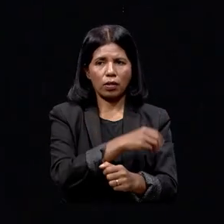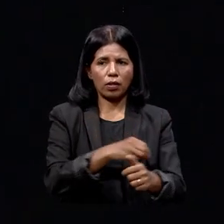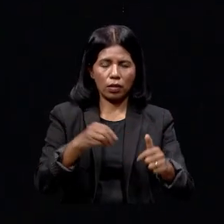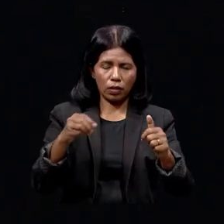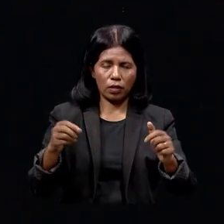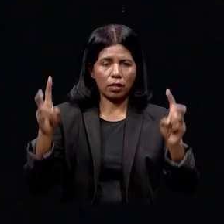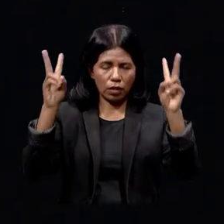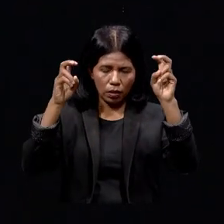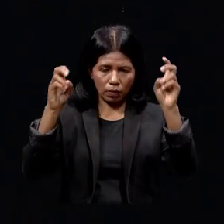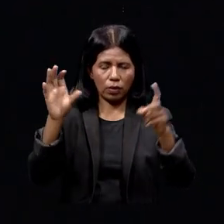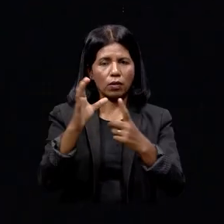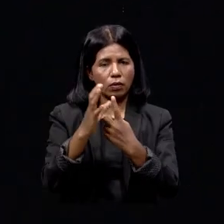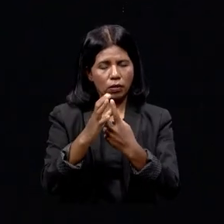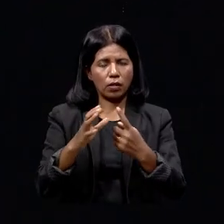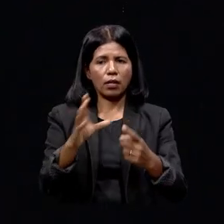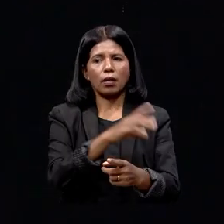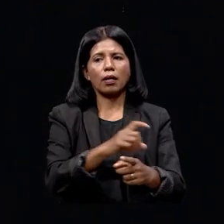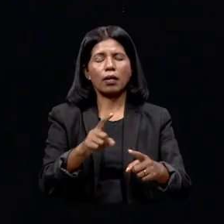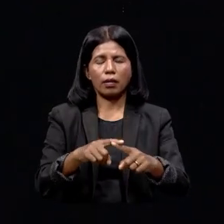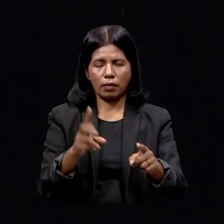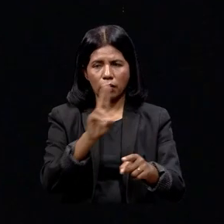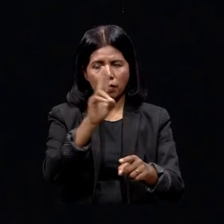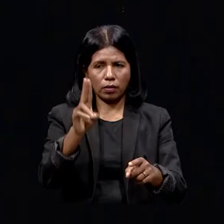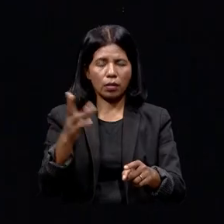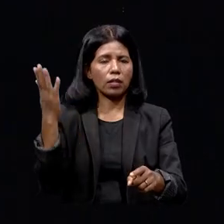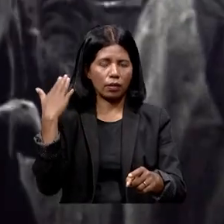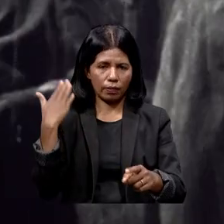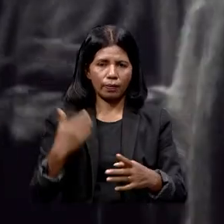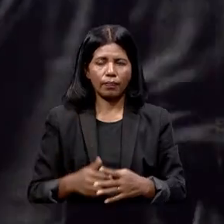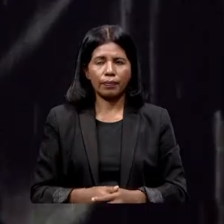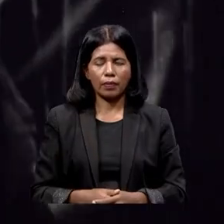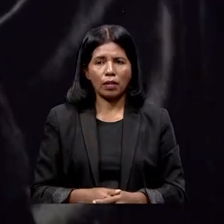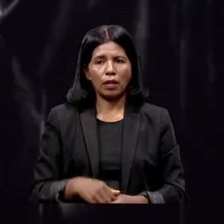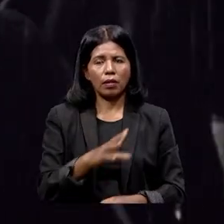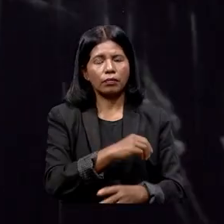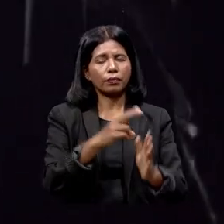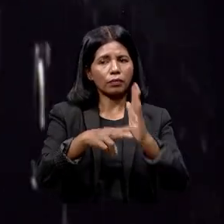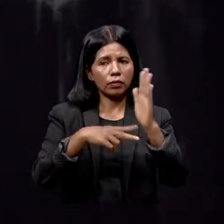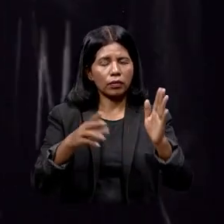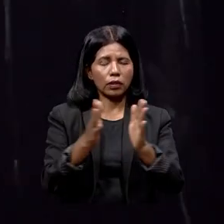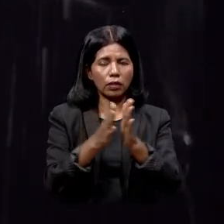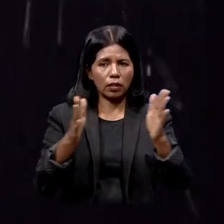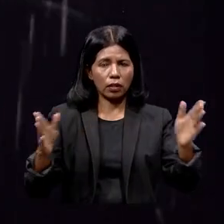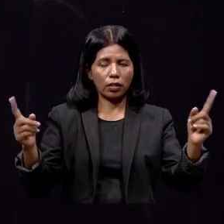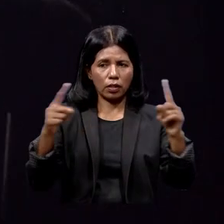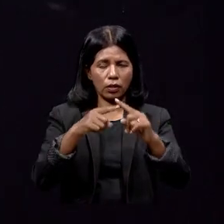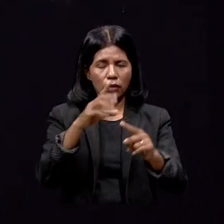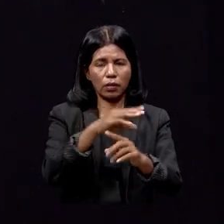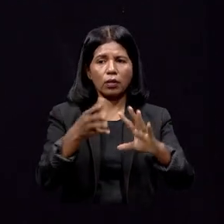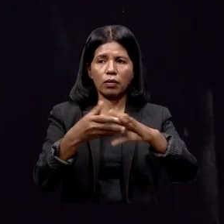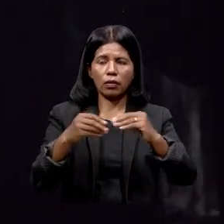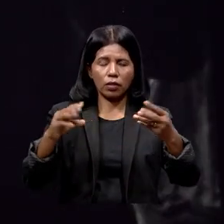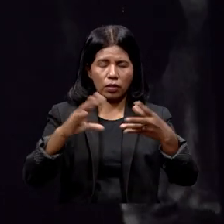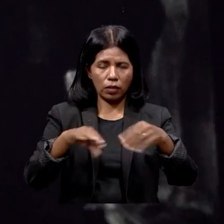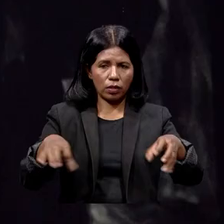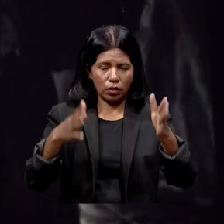uma cultura tão rica e que necessita de ser passada para o cinema. Filme documentário com o título Grande Tourne, quando a história